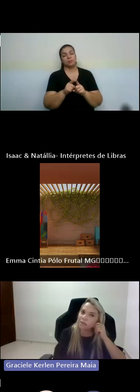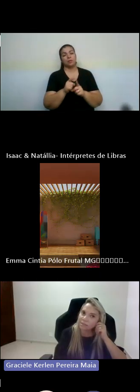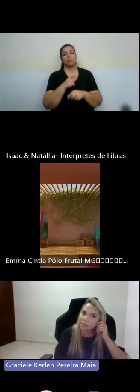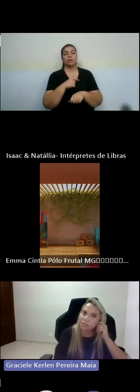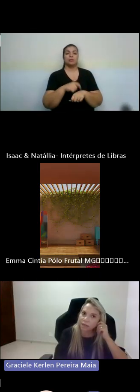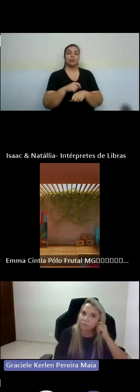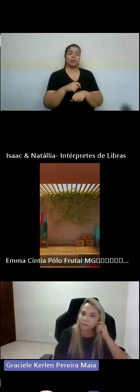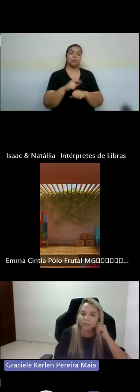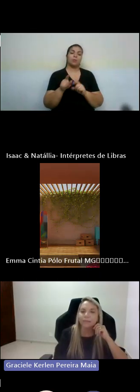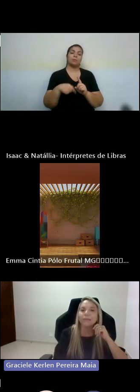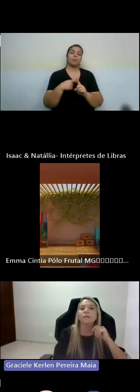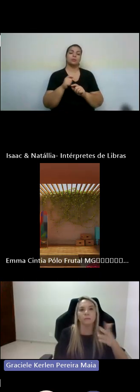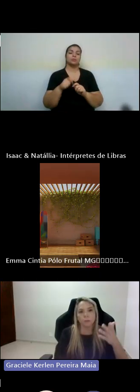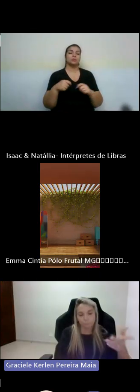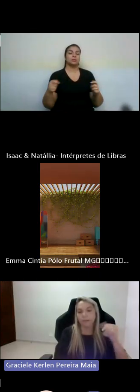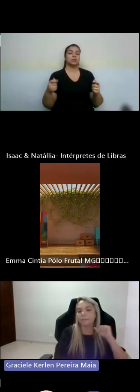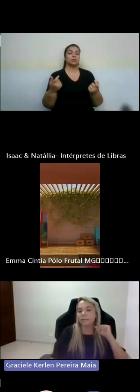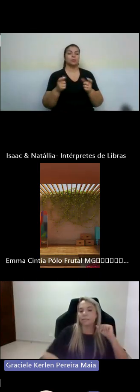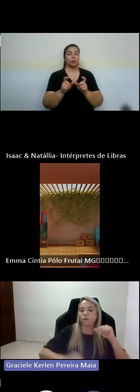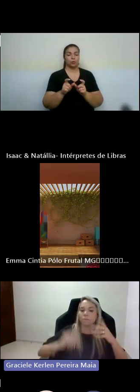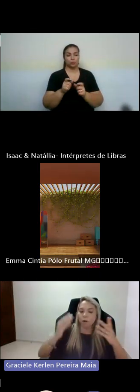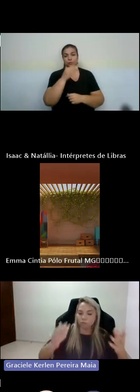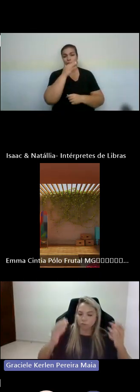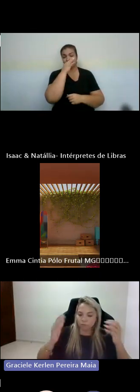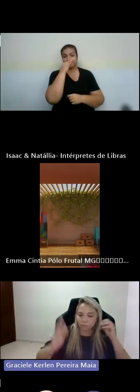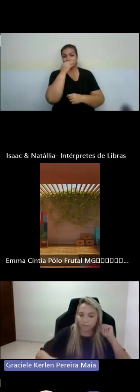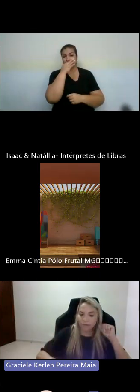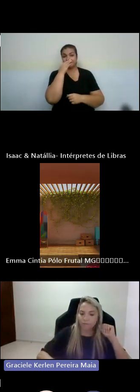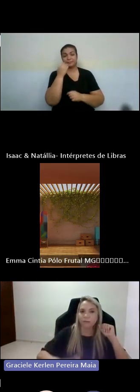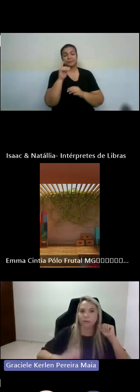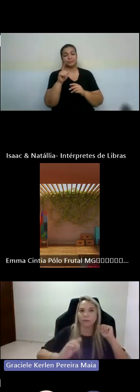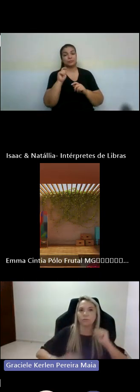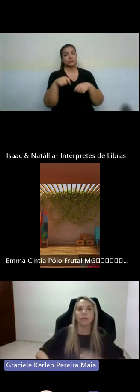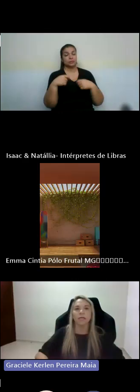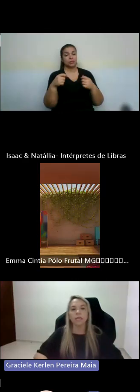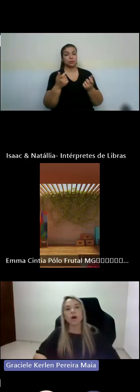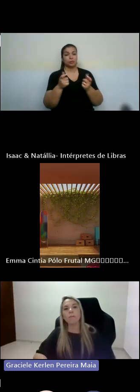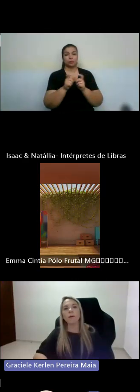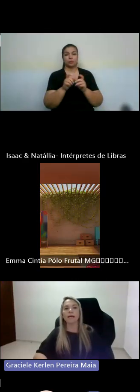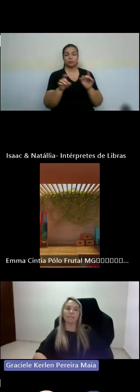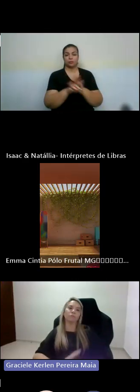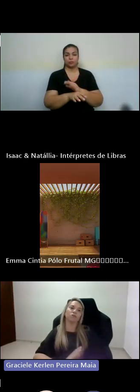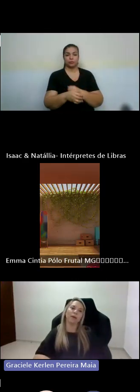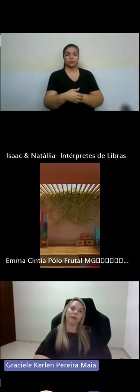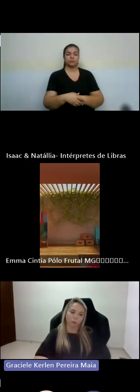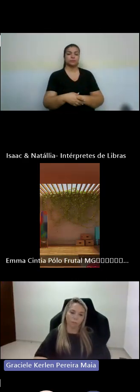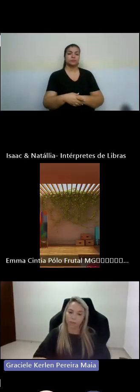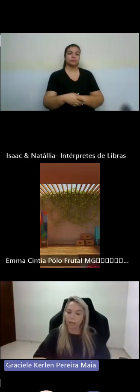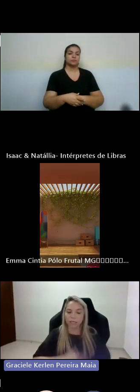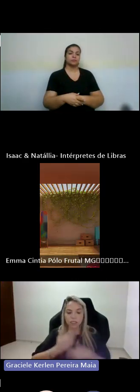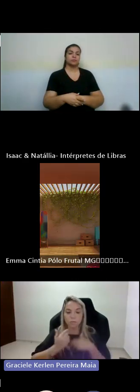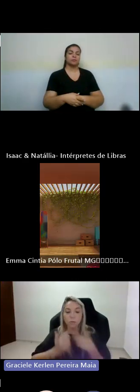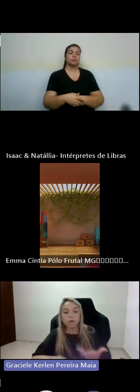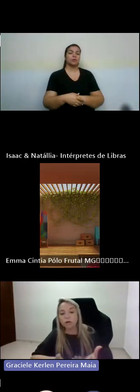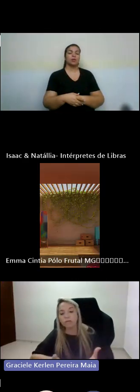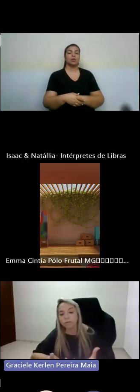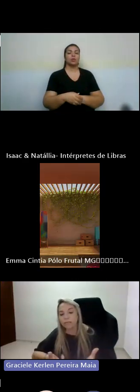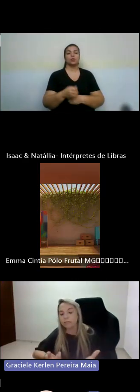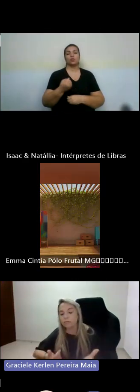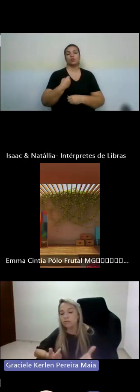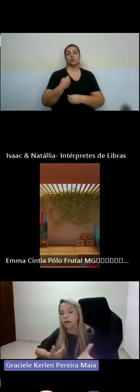que vocês acharam, tá? Então, sinais compostos tá aí feito. Incorporação de numeral. A gente